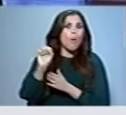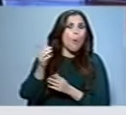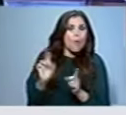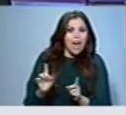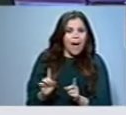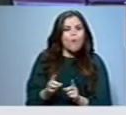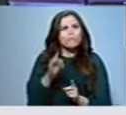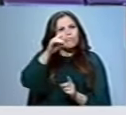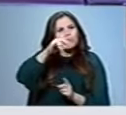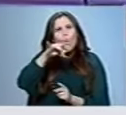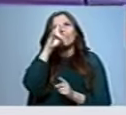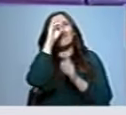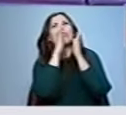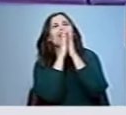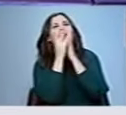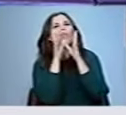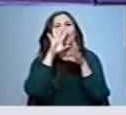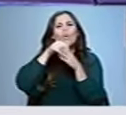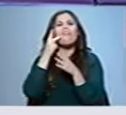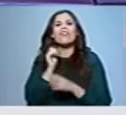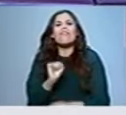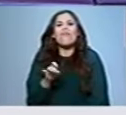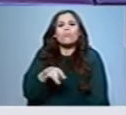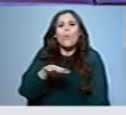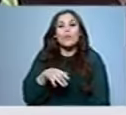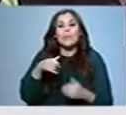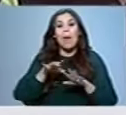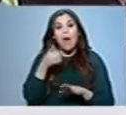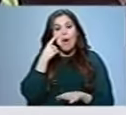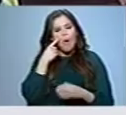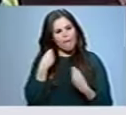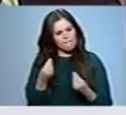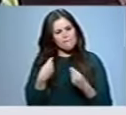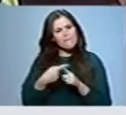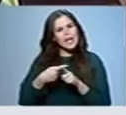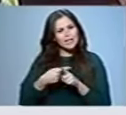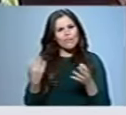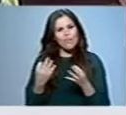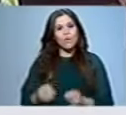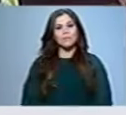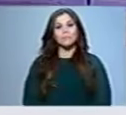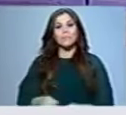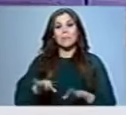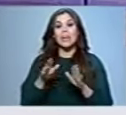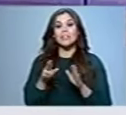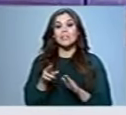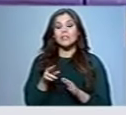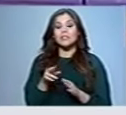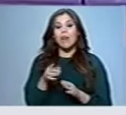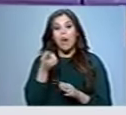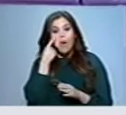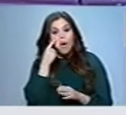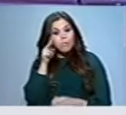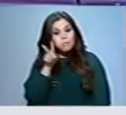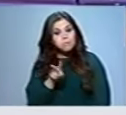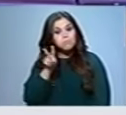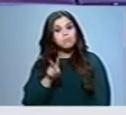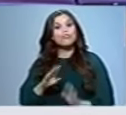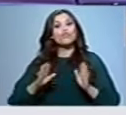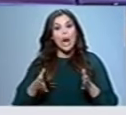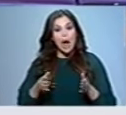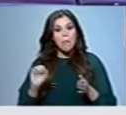vida, não é? Sim. Mas pronto, foi uma experiência interessante. Mas esta é a tua segunda experiência? Esta é